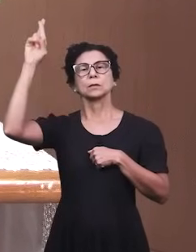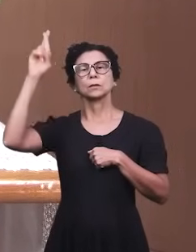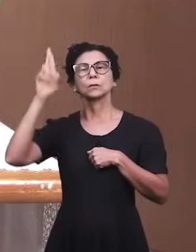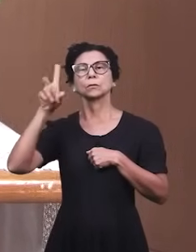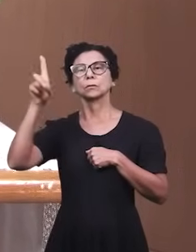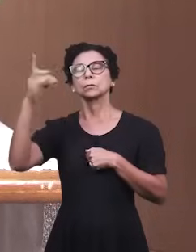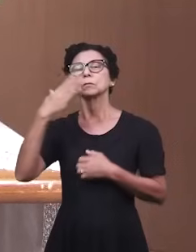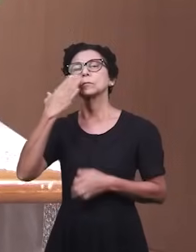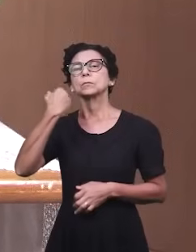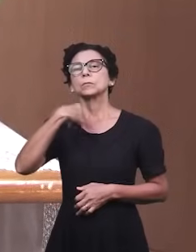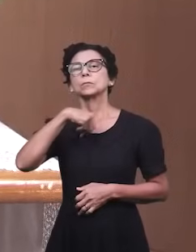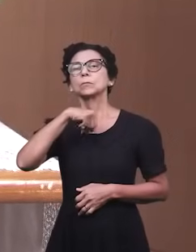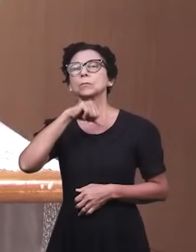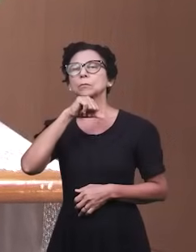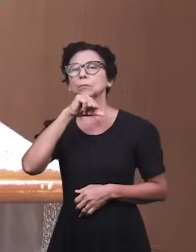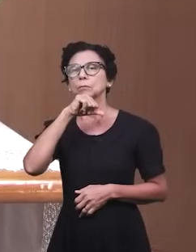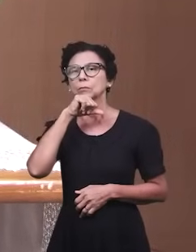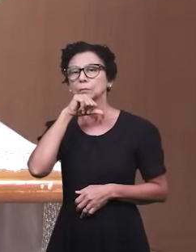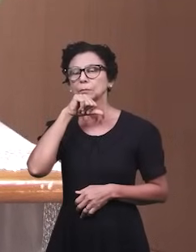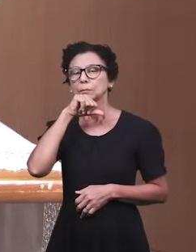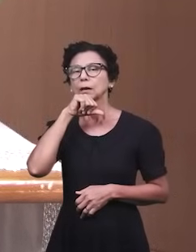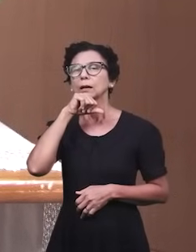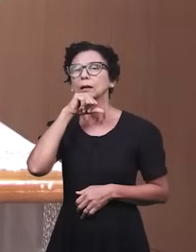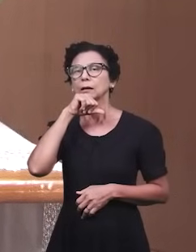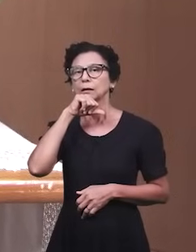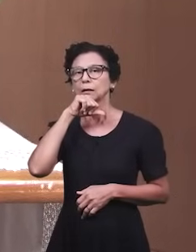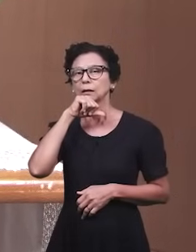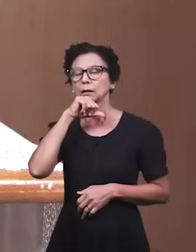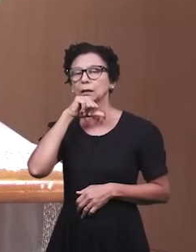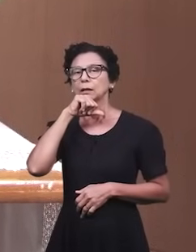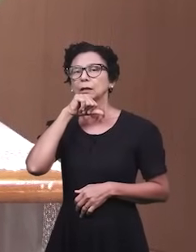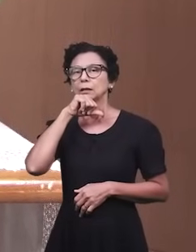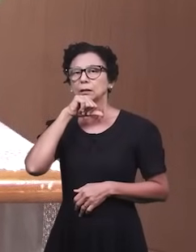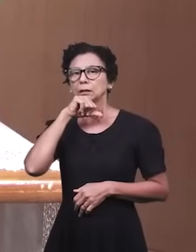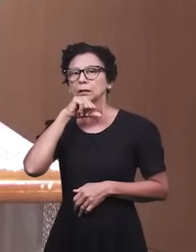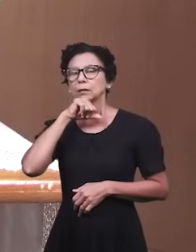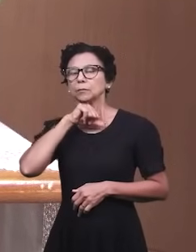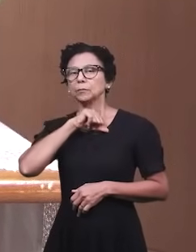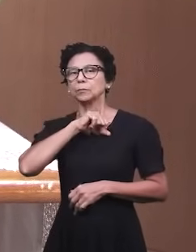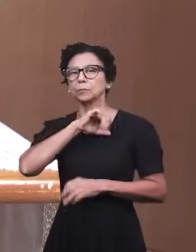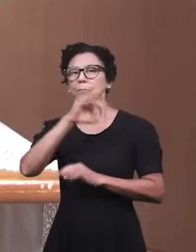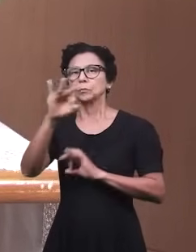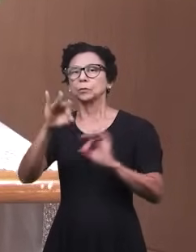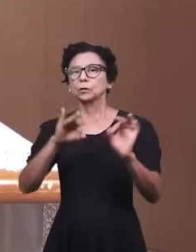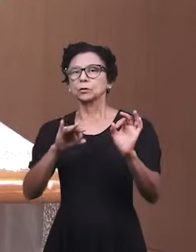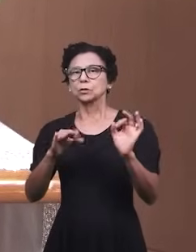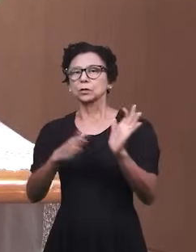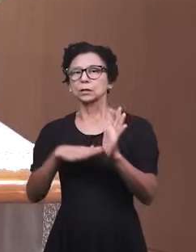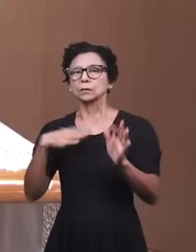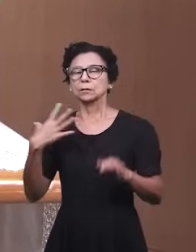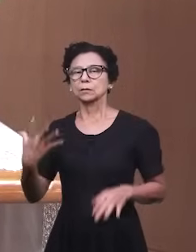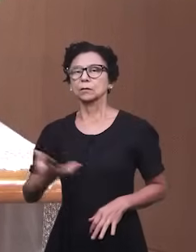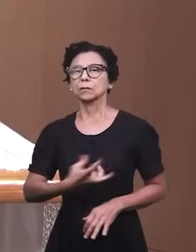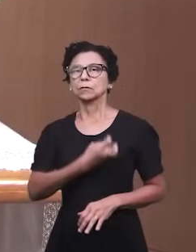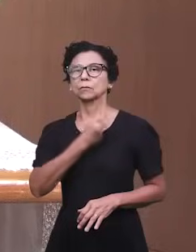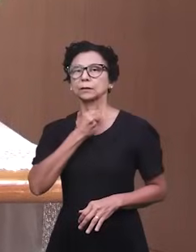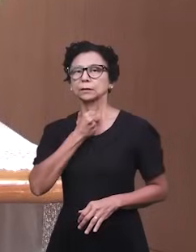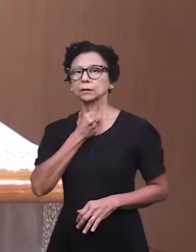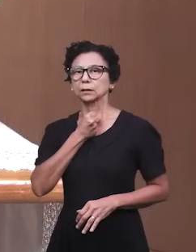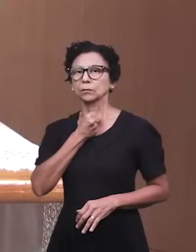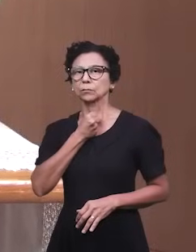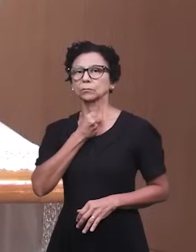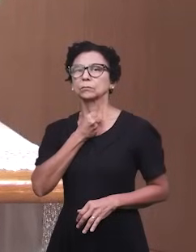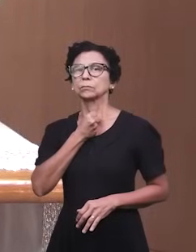Pai, através do cumprimento do projeto de salvação que foi por Cristo Jesus, Ele enviou o